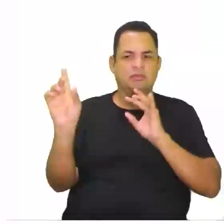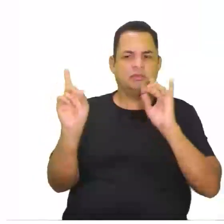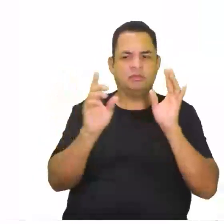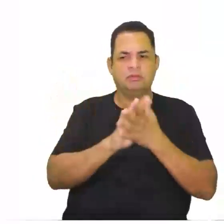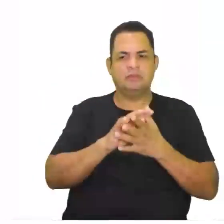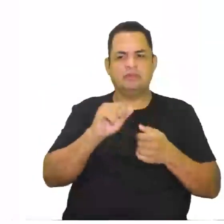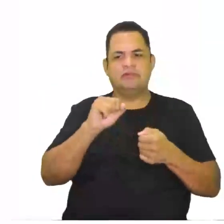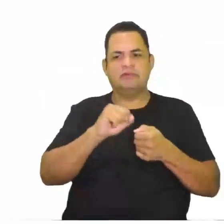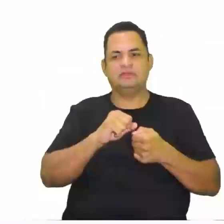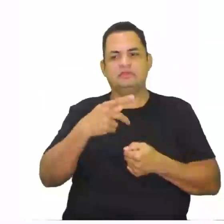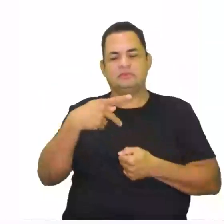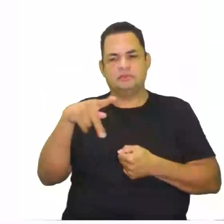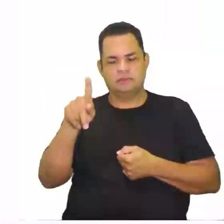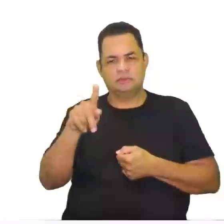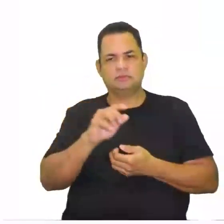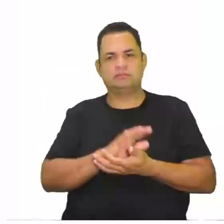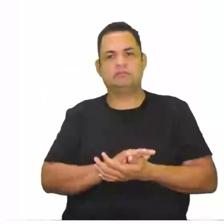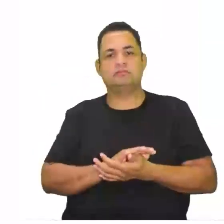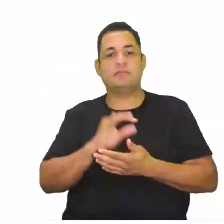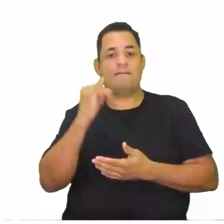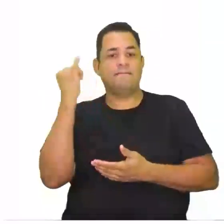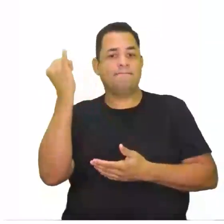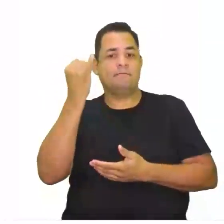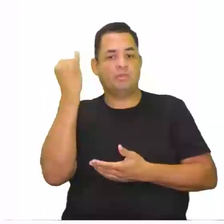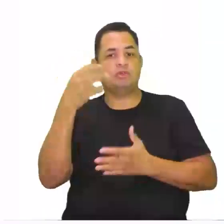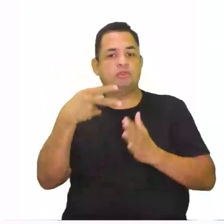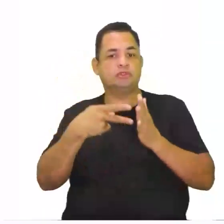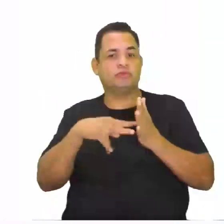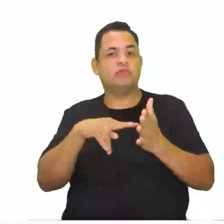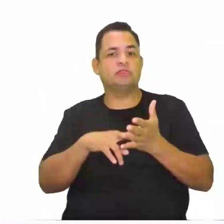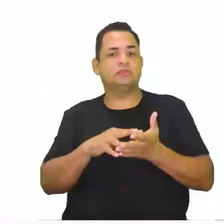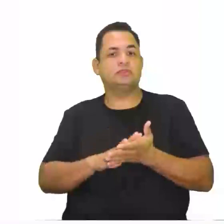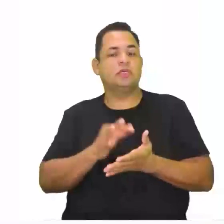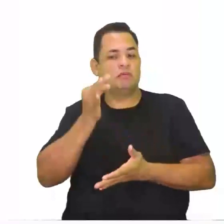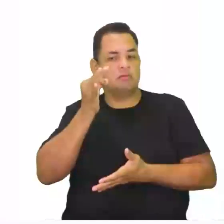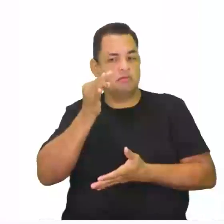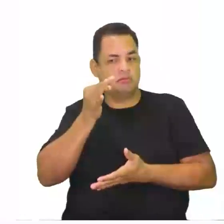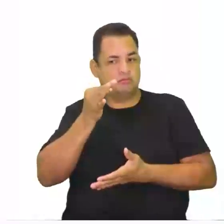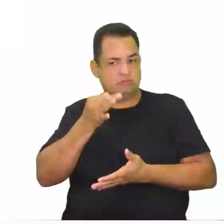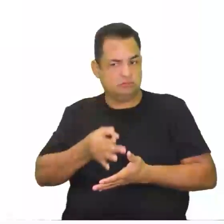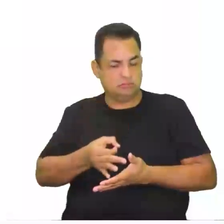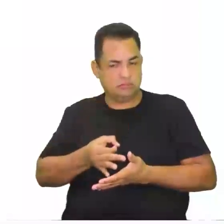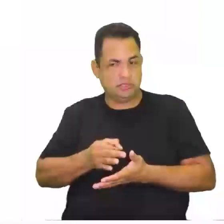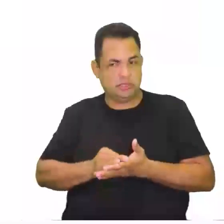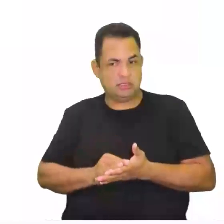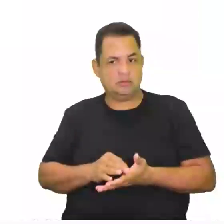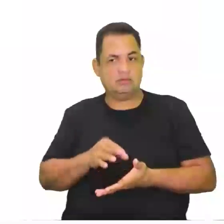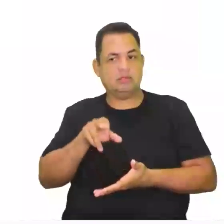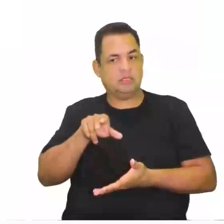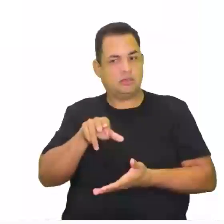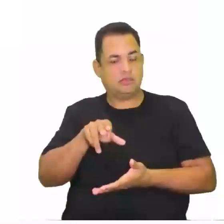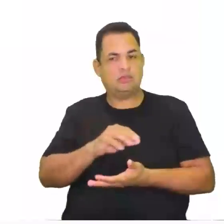estamos usando aqui. O importante é o sentido ser o mesmo. Então, vamos lá. Uma das